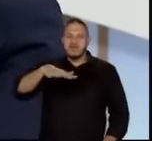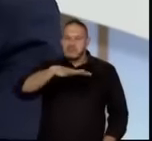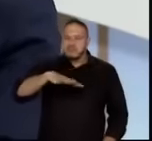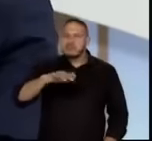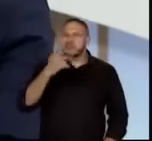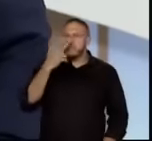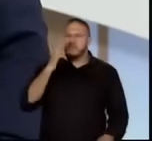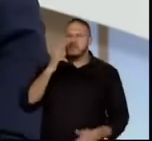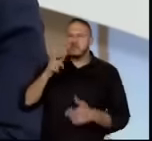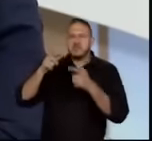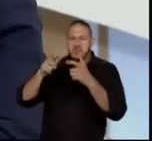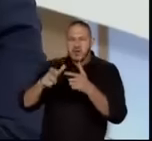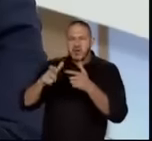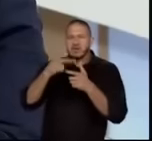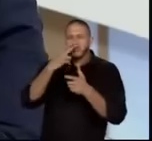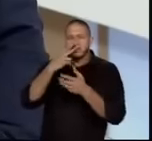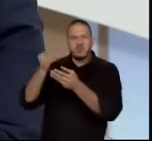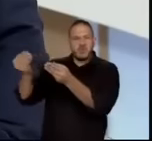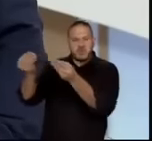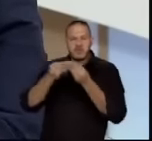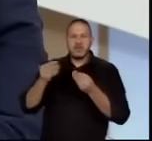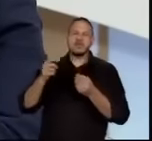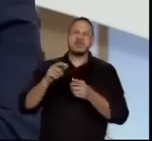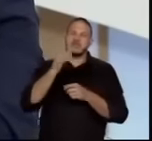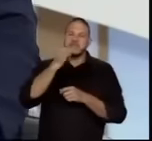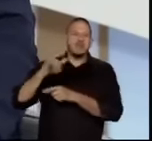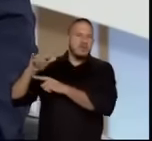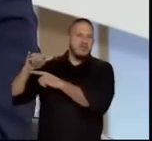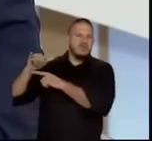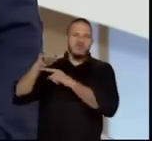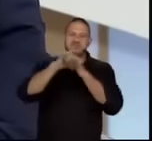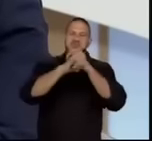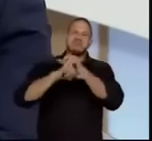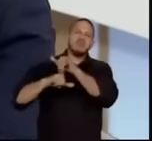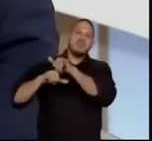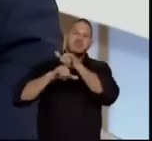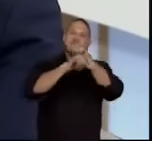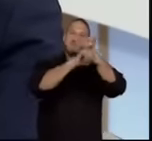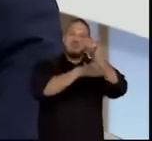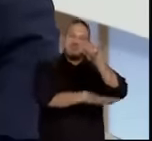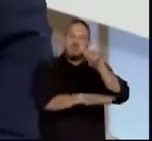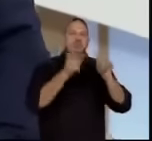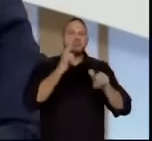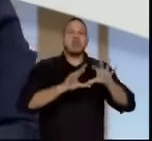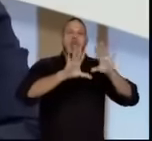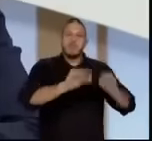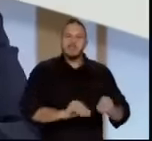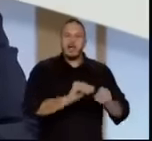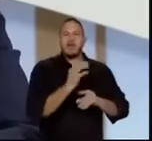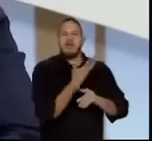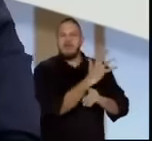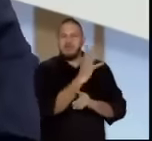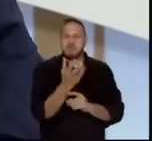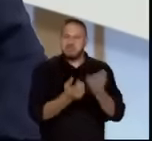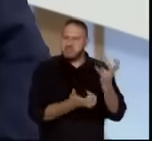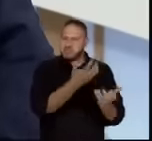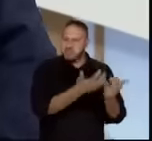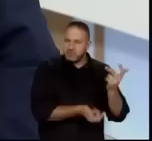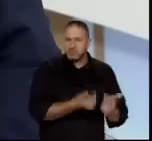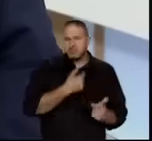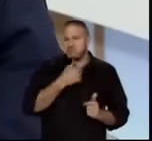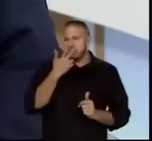teria sido oferecido com esses aviões da Canadair ou alguma coisa de equipamentos. Salvo engano, foi isso que